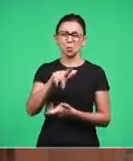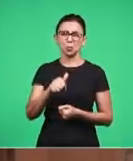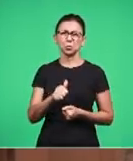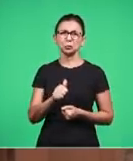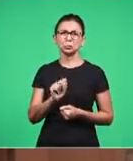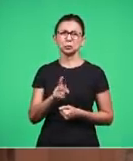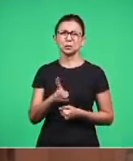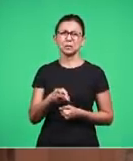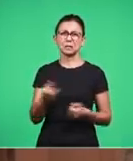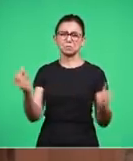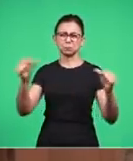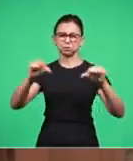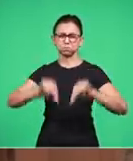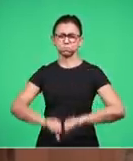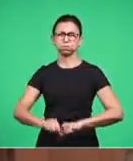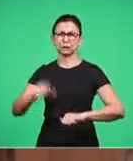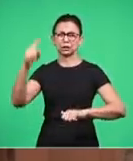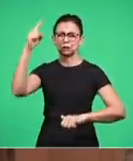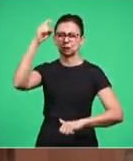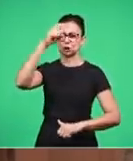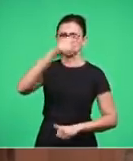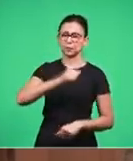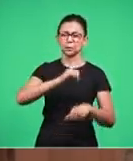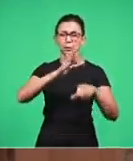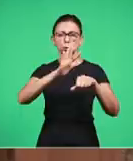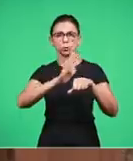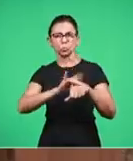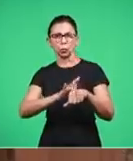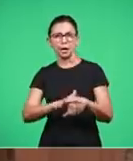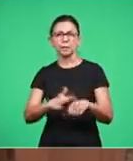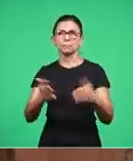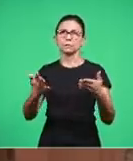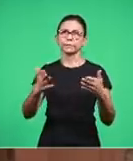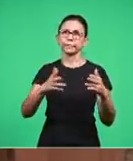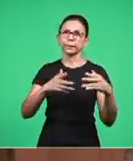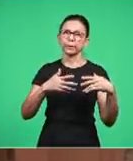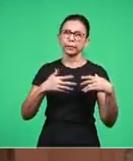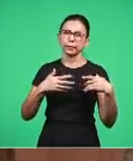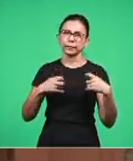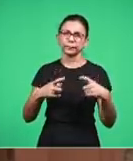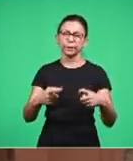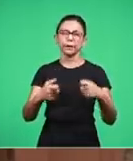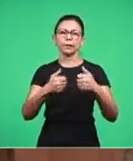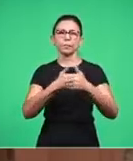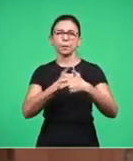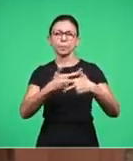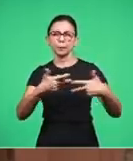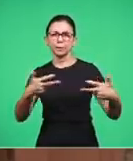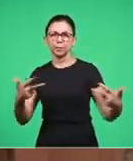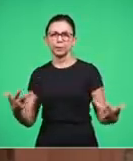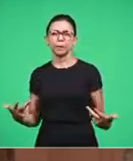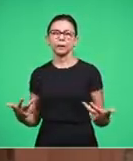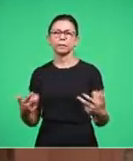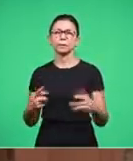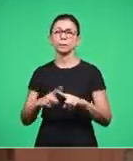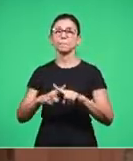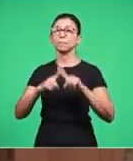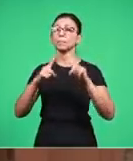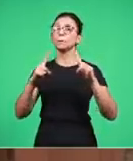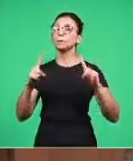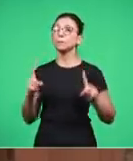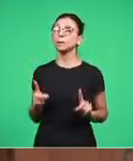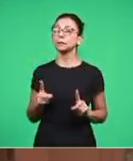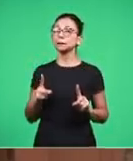teve um povo confiando. Nunca teve um povo que esmoreceu. Nas horas mais difíceis, a igreja, ela